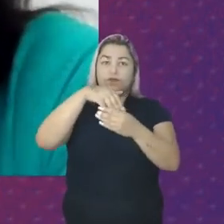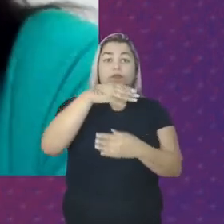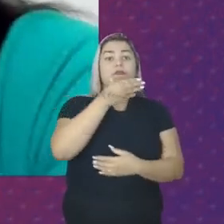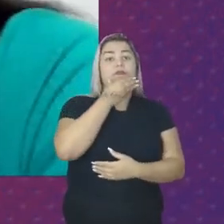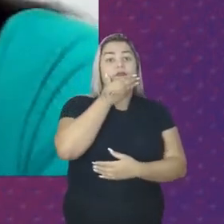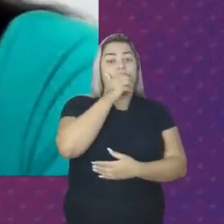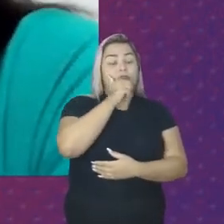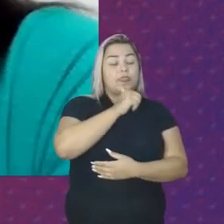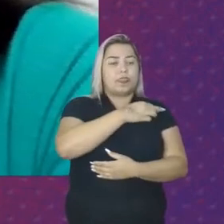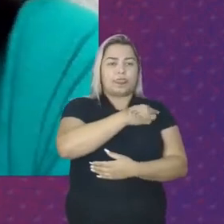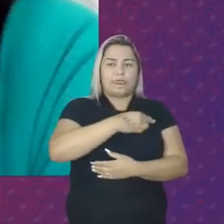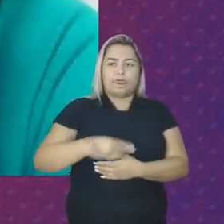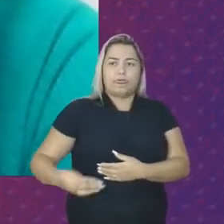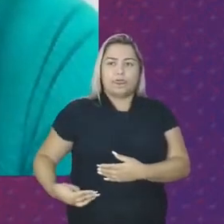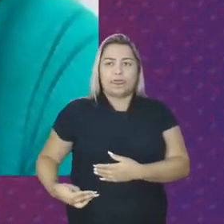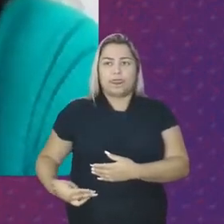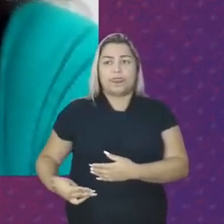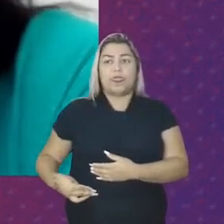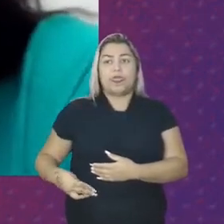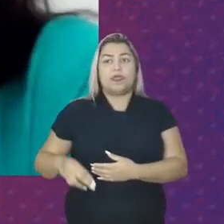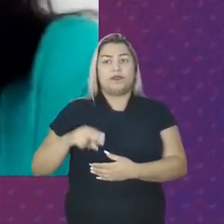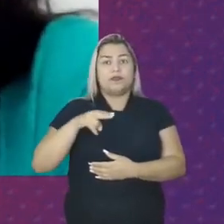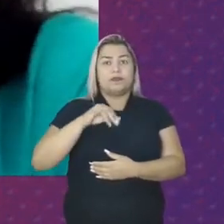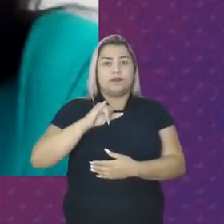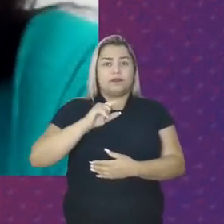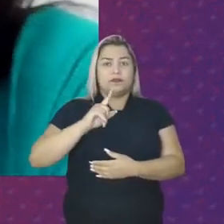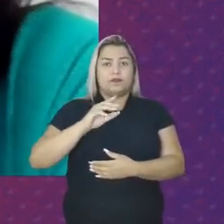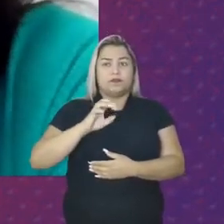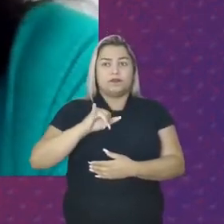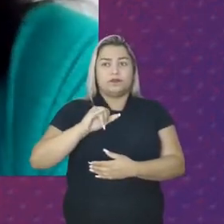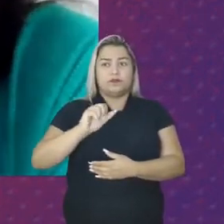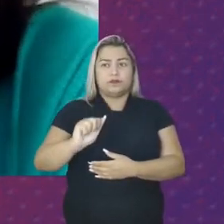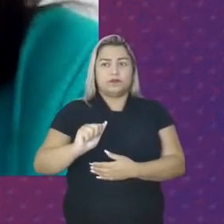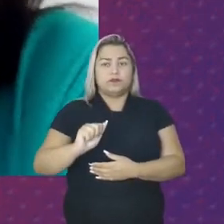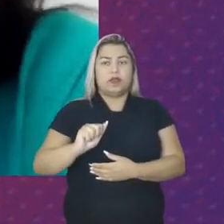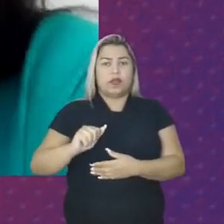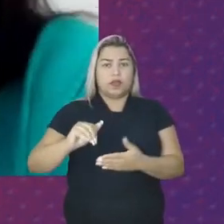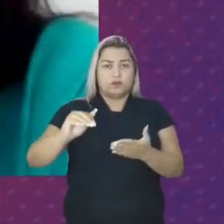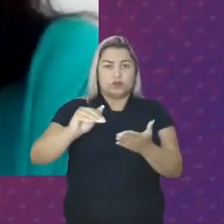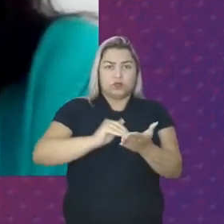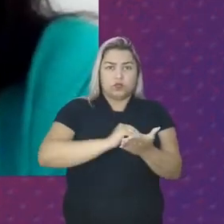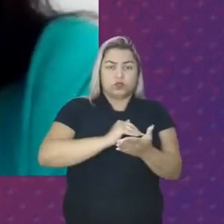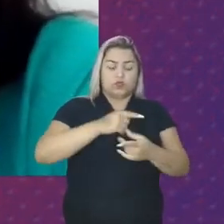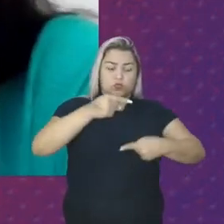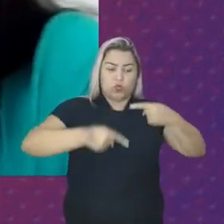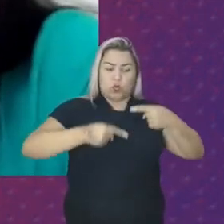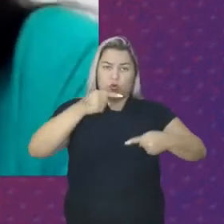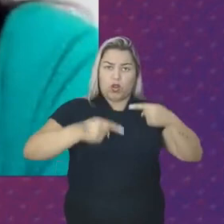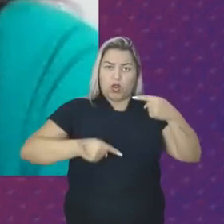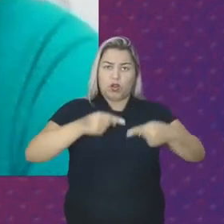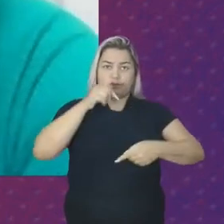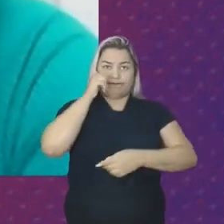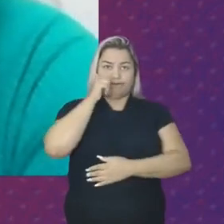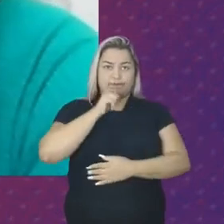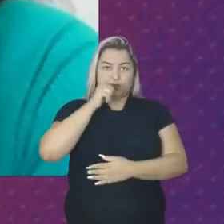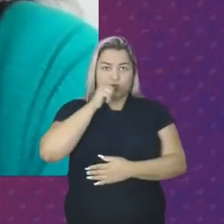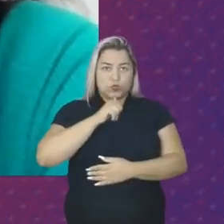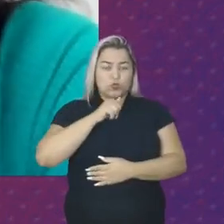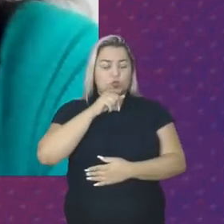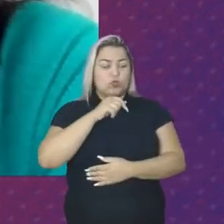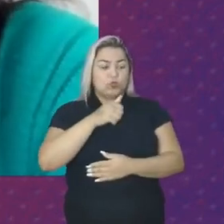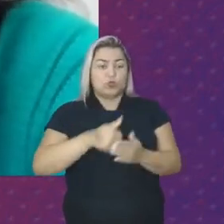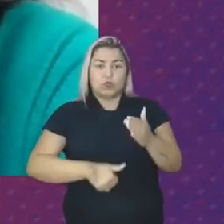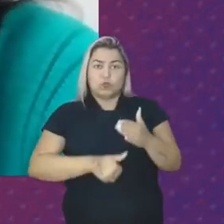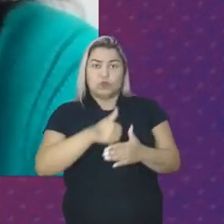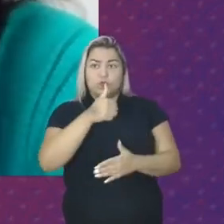Nilceia Freire, nossa saudosa Nilceia Freire, para ser a secretária de Políticas das Mulheres. É o primeiro